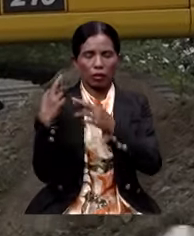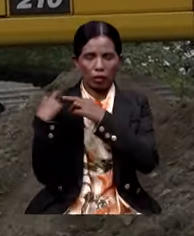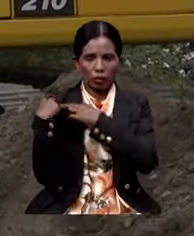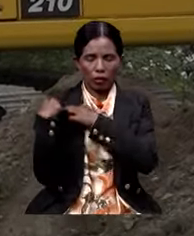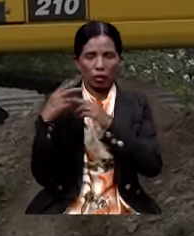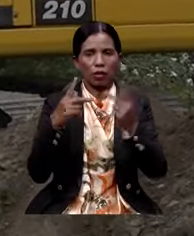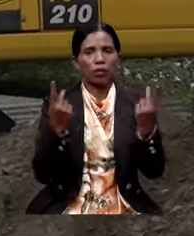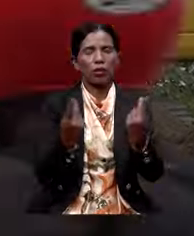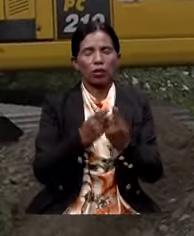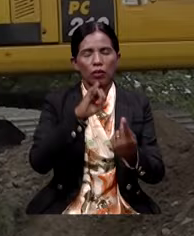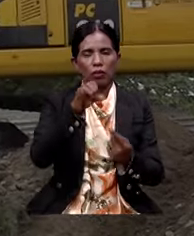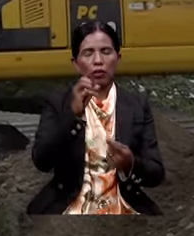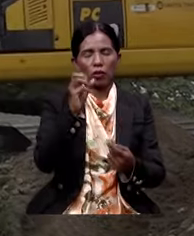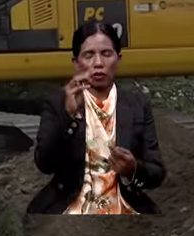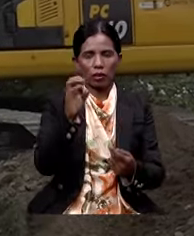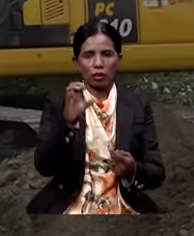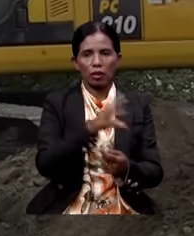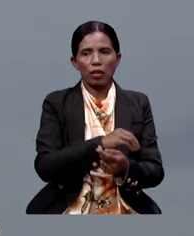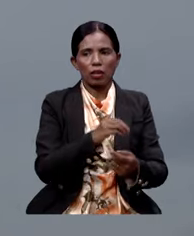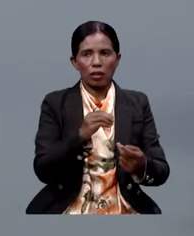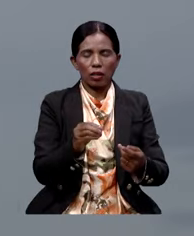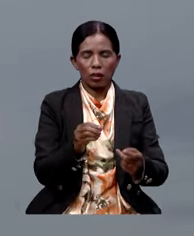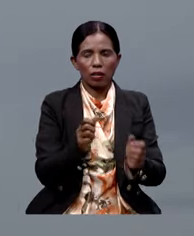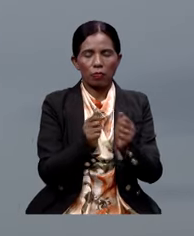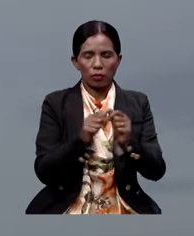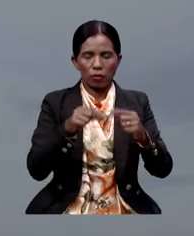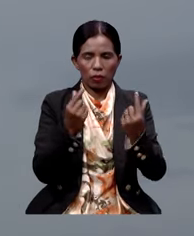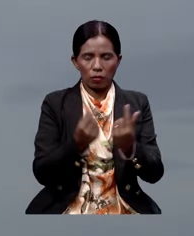husi companhia Jonize no projeto ne rasik pakote ida